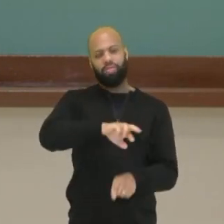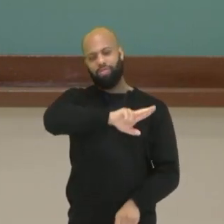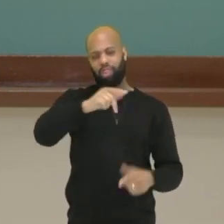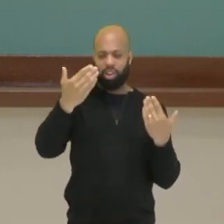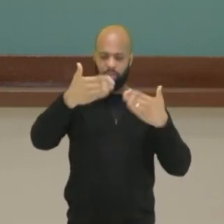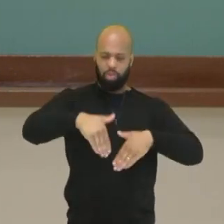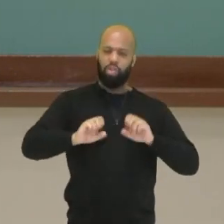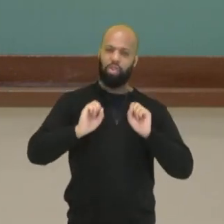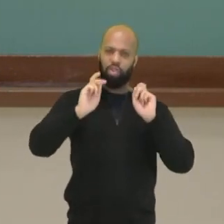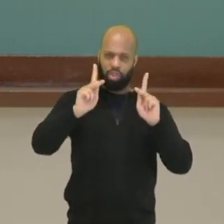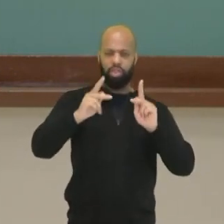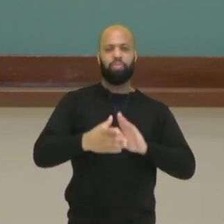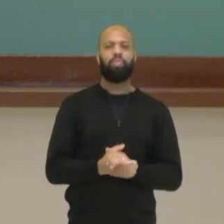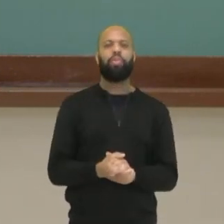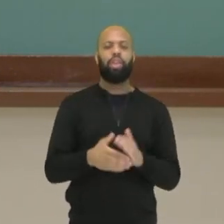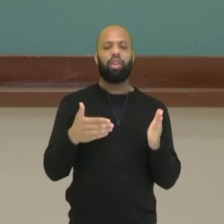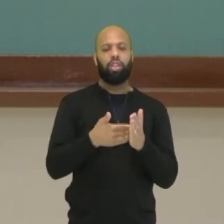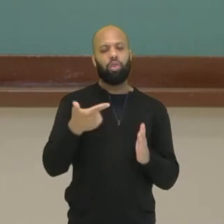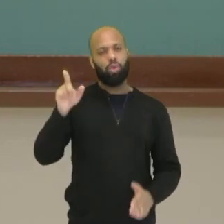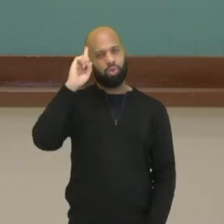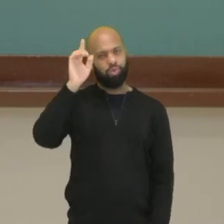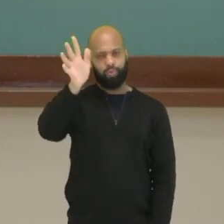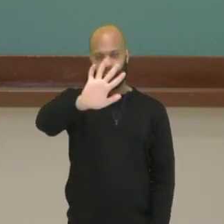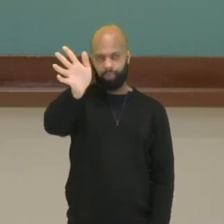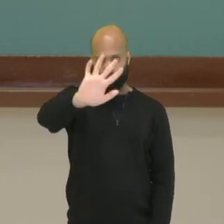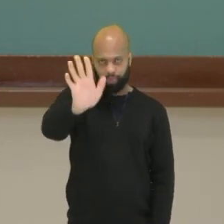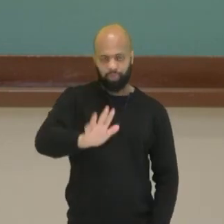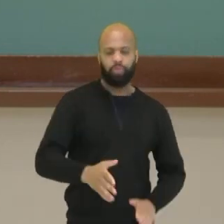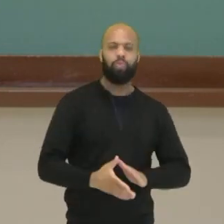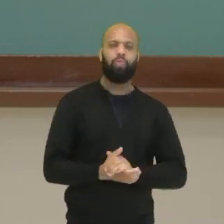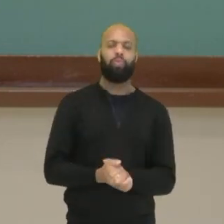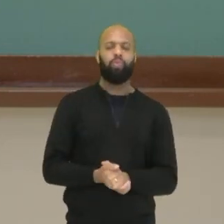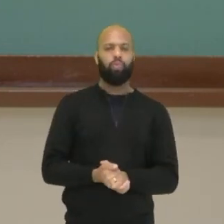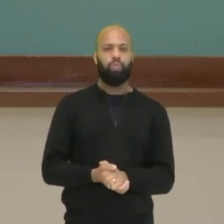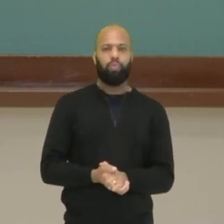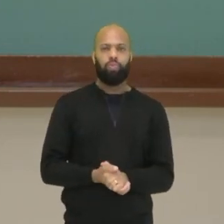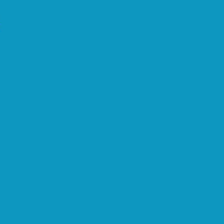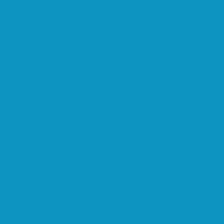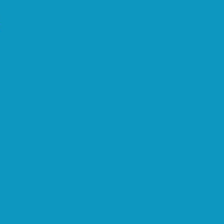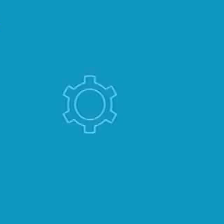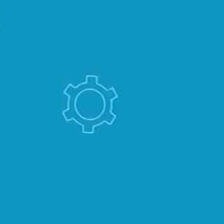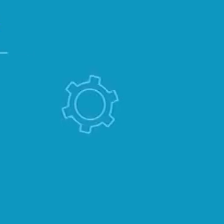e tudo mais, ok? Gente, até uma próxima e muito obrigado, valeu!